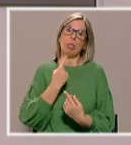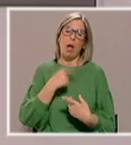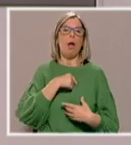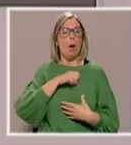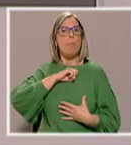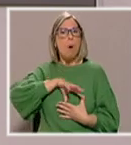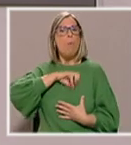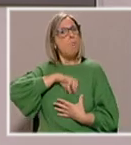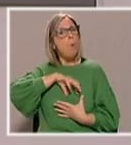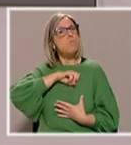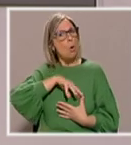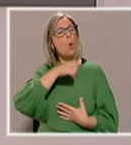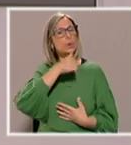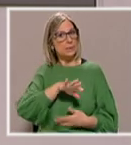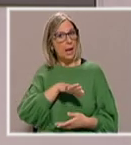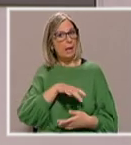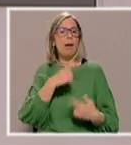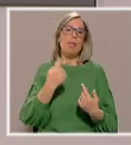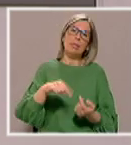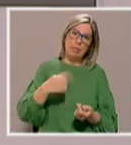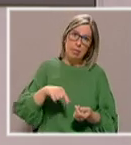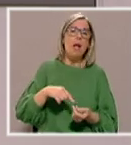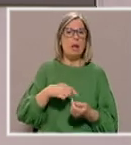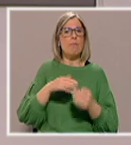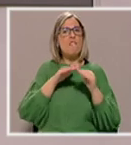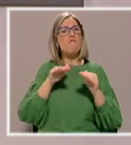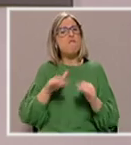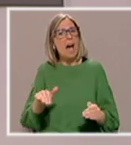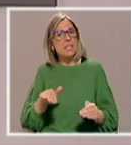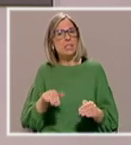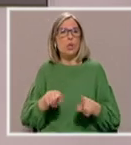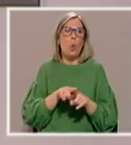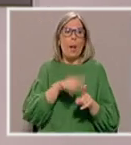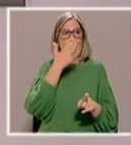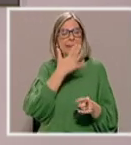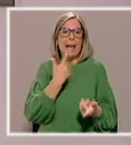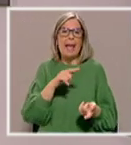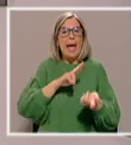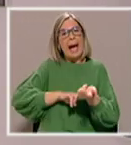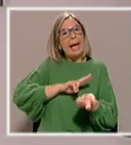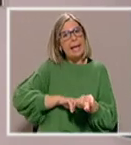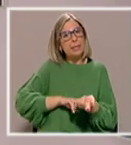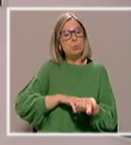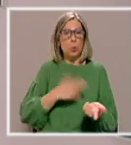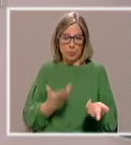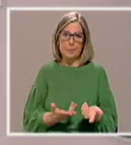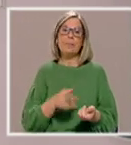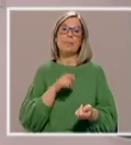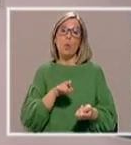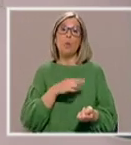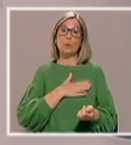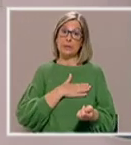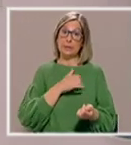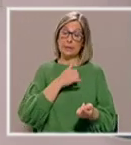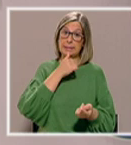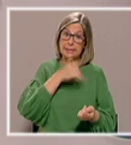aqui várias fases que funcionam com ritmo, digamos assim, como a professora Marta explicou. Quando este sangue é bombeado, como é que ele depois